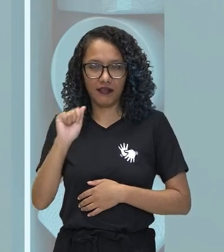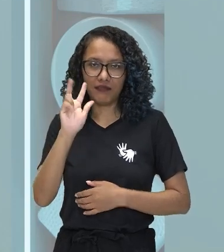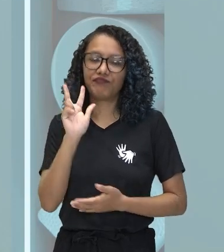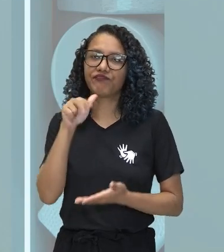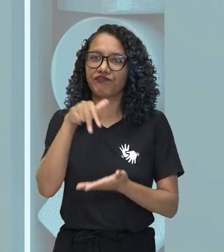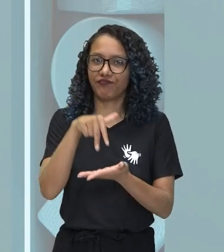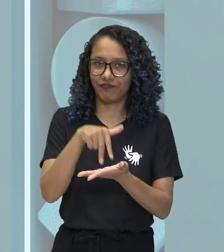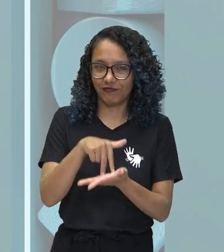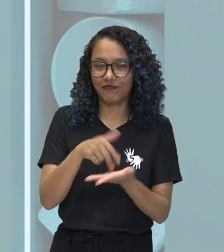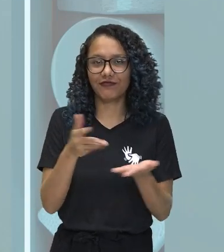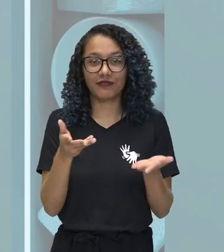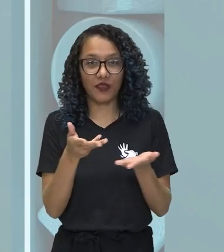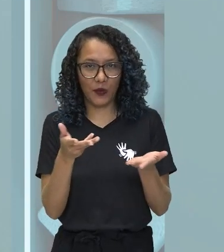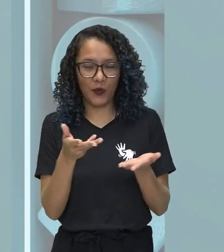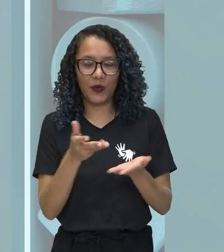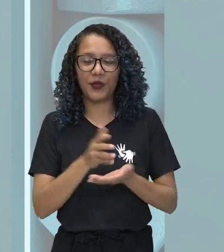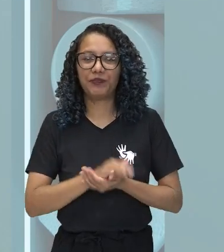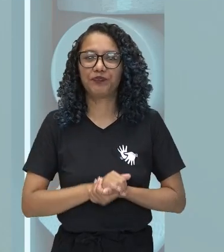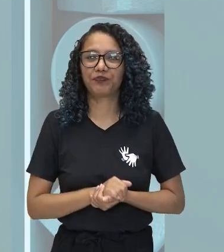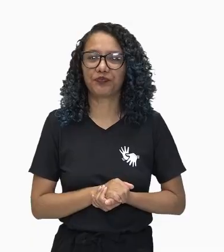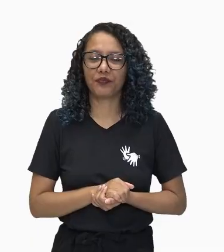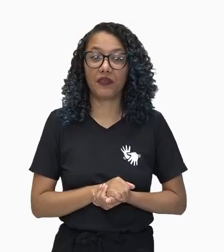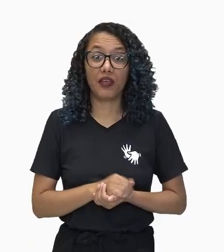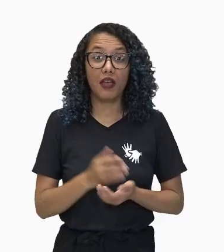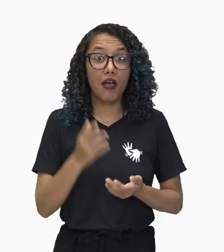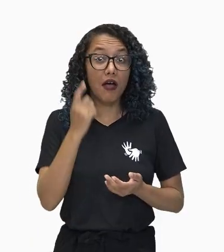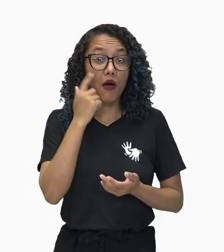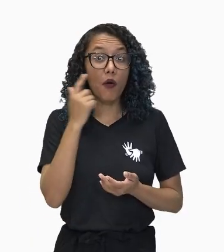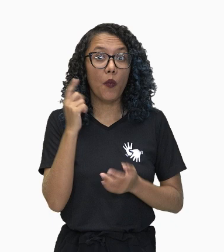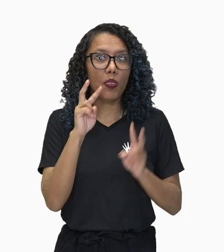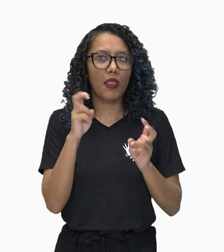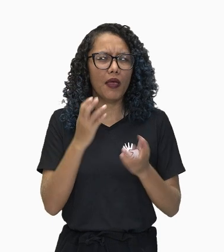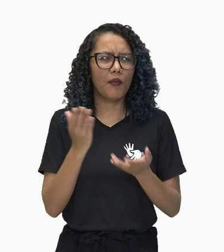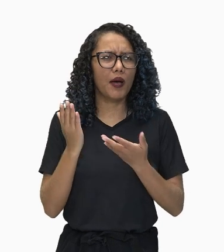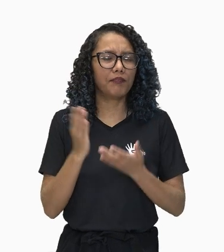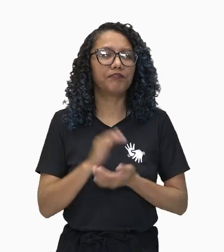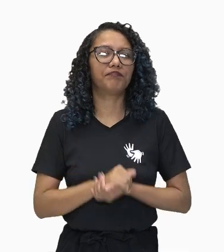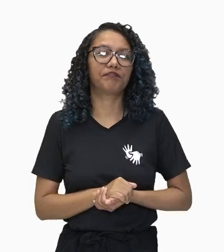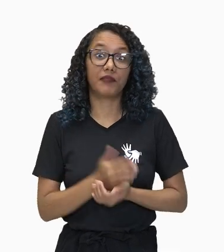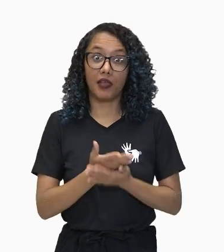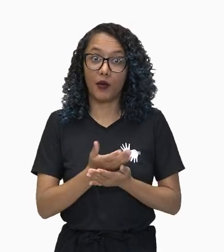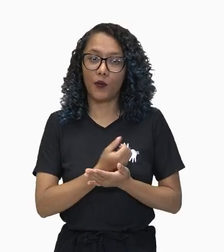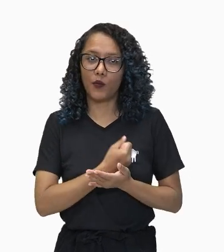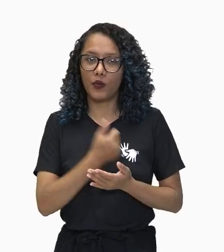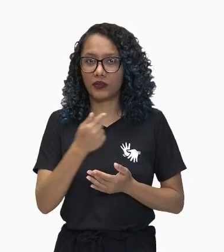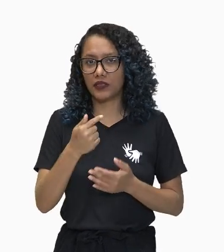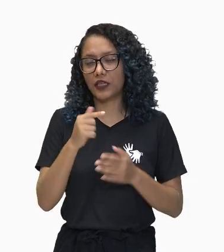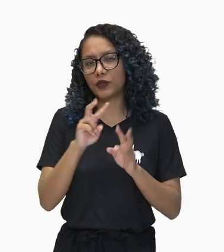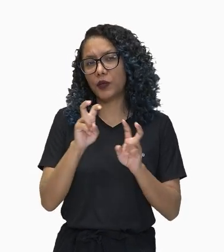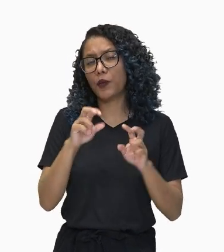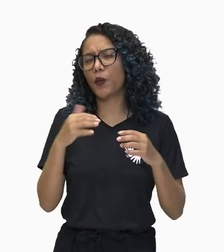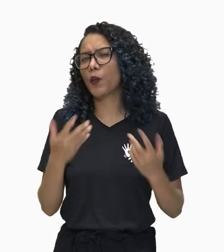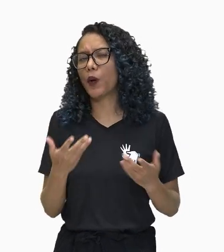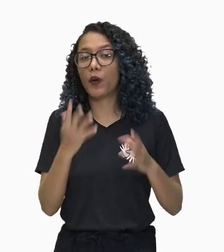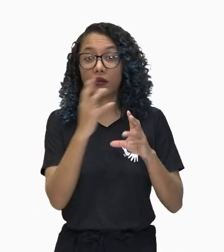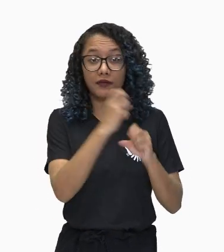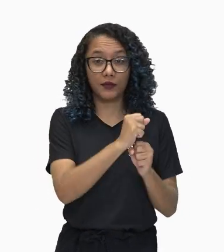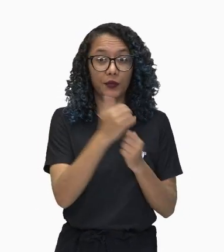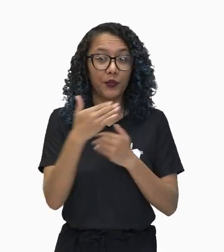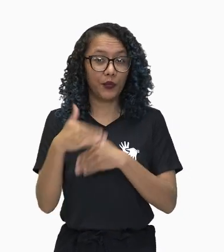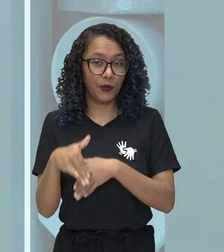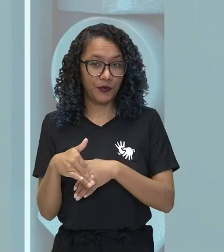acompanhando vocês nesta aula de hoje. Vamos ver o conteúdo da nossa aula? Hoje é a nossa aula de número 7 e nós teremos revisão